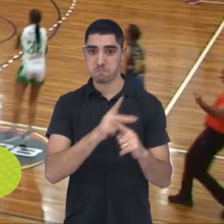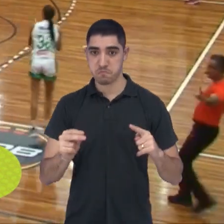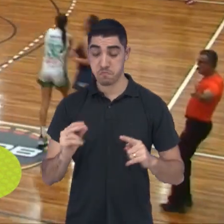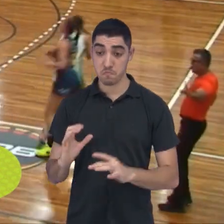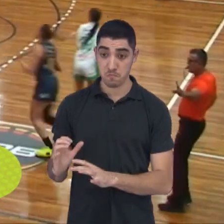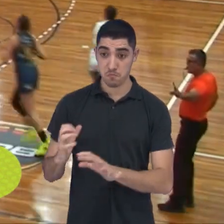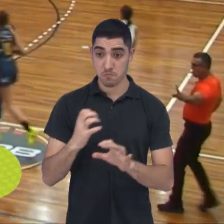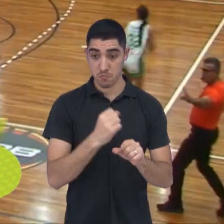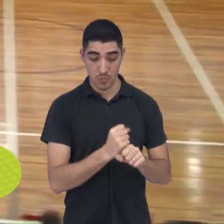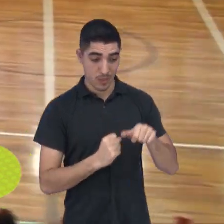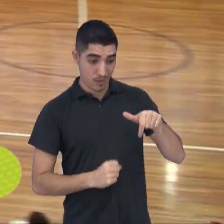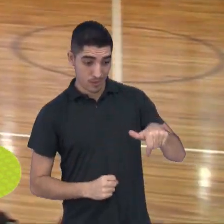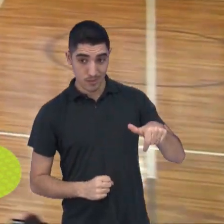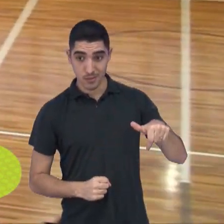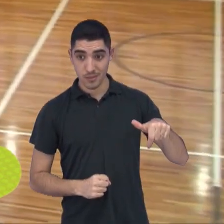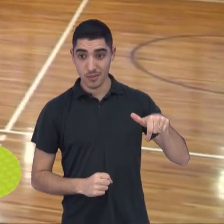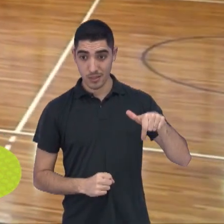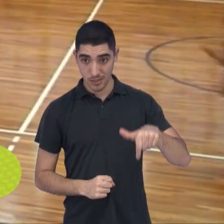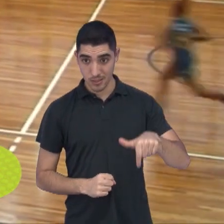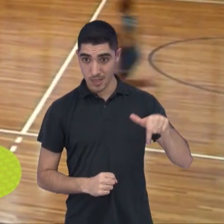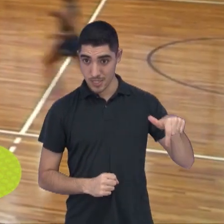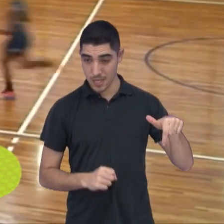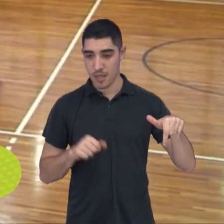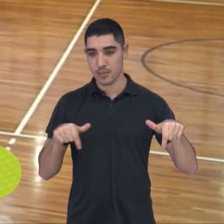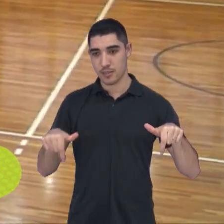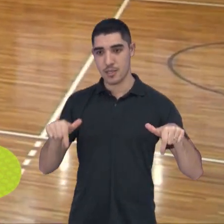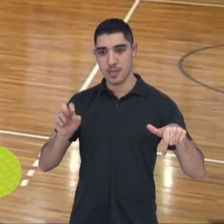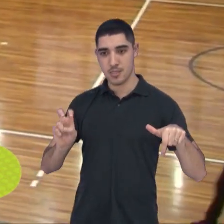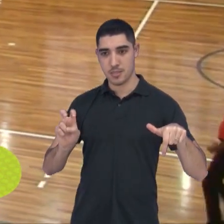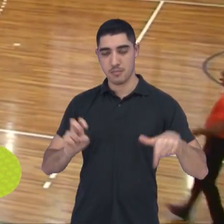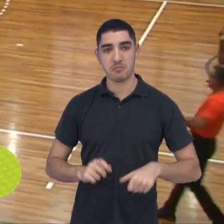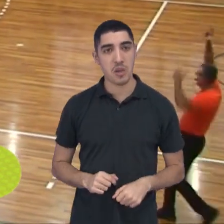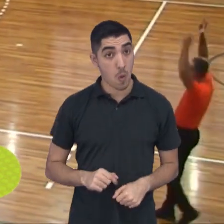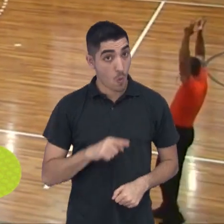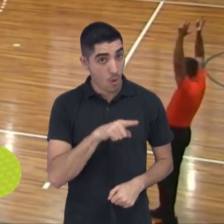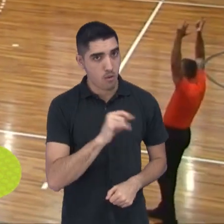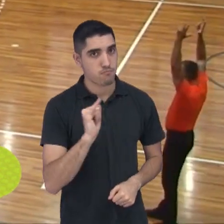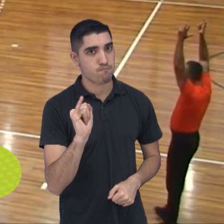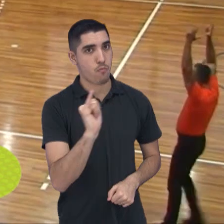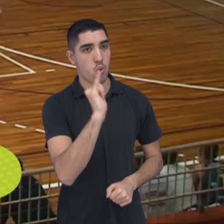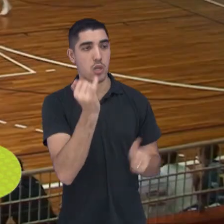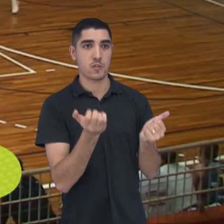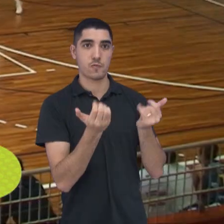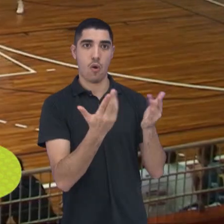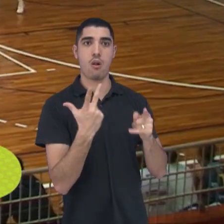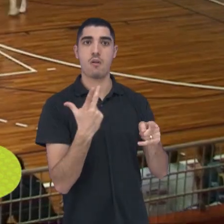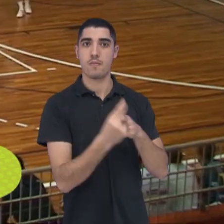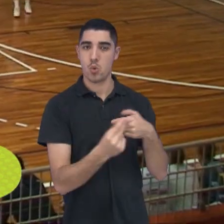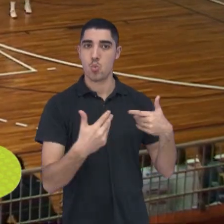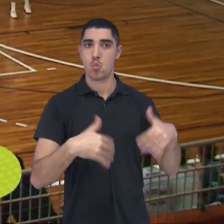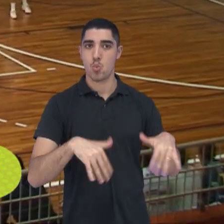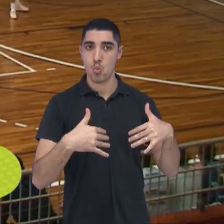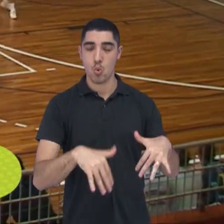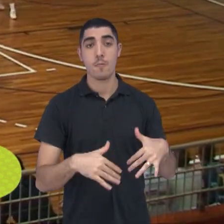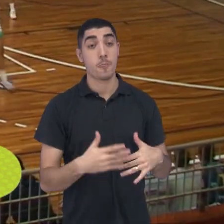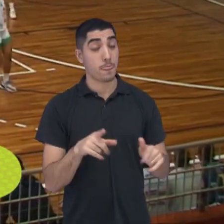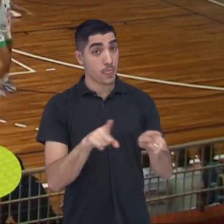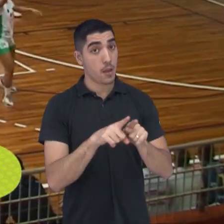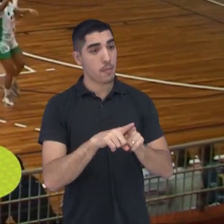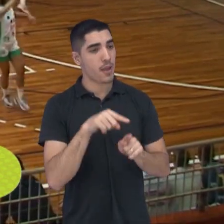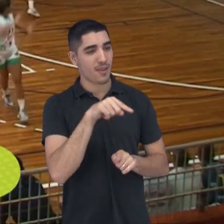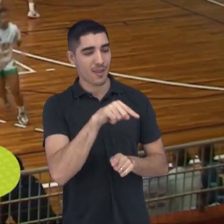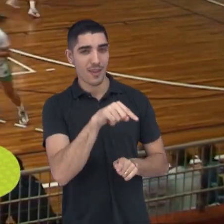venceu pelo placar de 77-75, Brunão. Importantíssima vitória por ser fora de casa e esse projeto, né, que